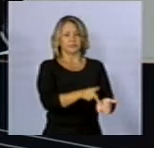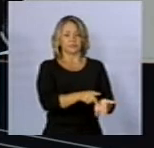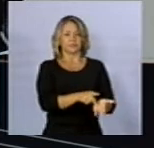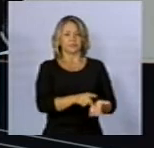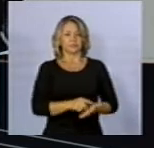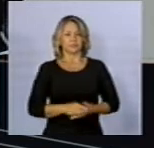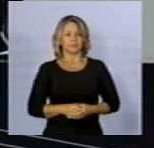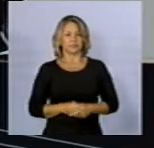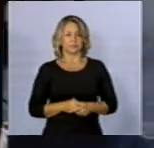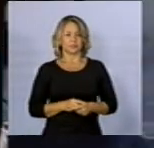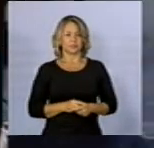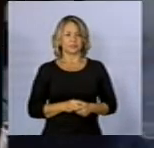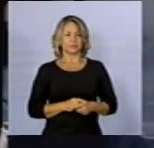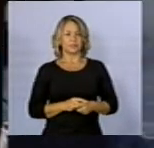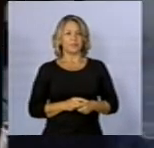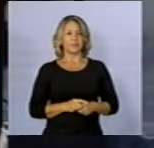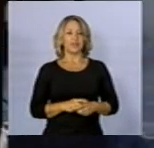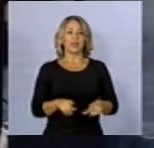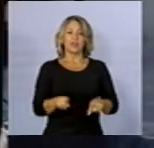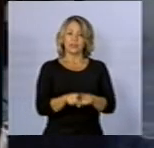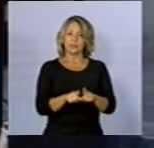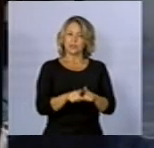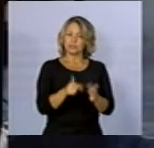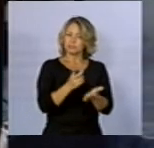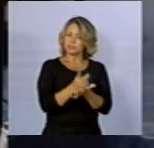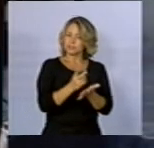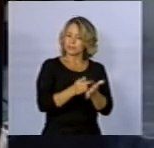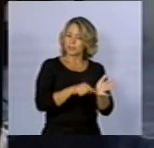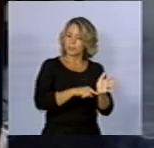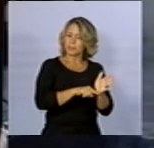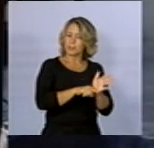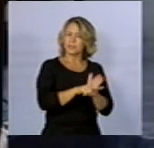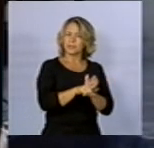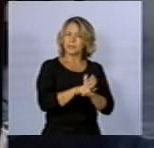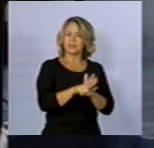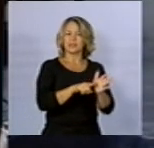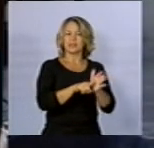Doutor Guizzo? Também na mesma linha que Vossa Excelência colocou,